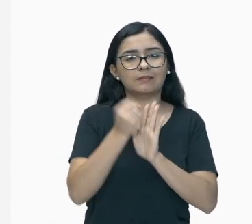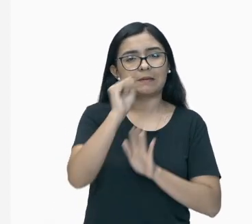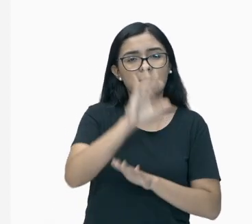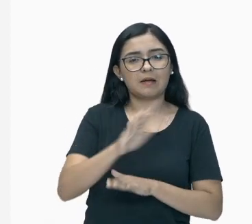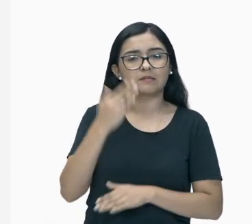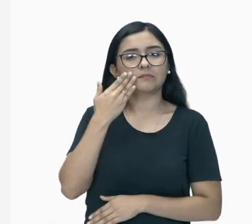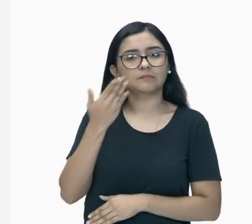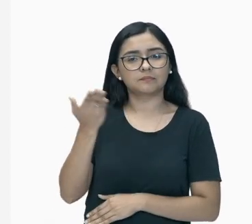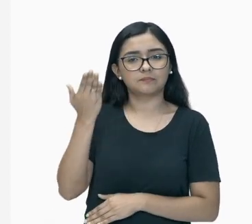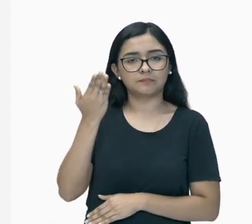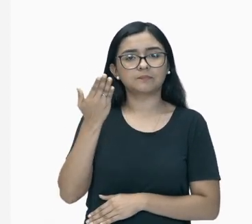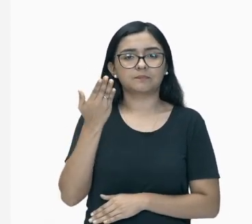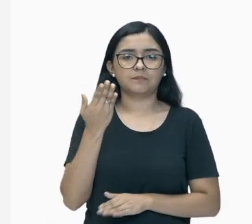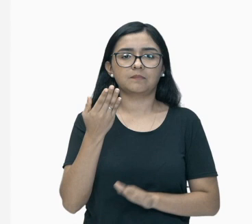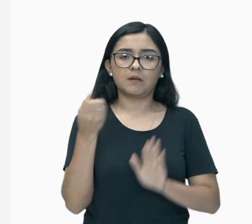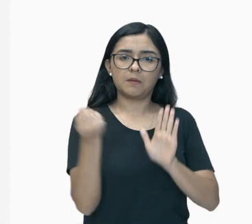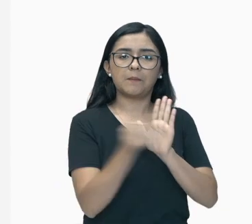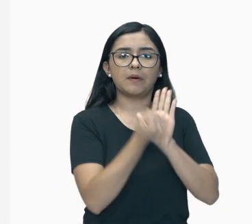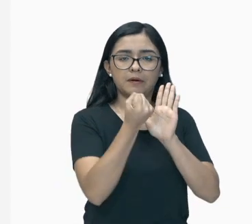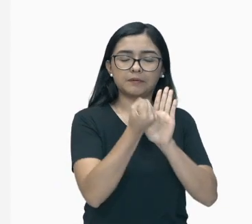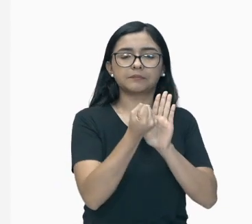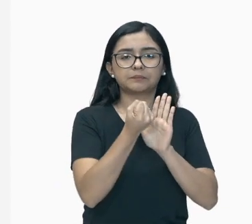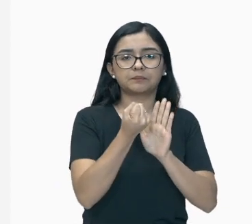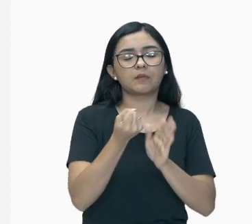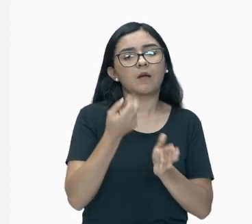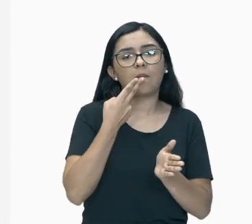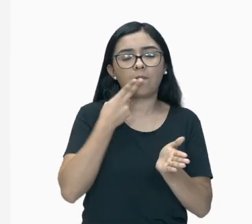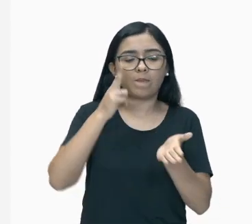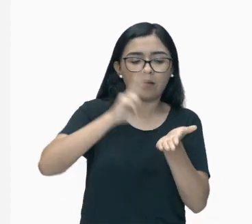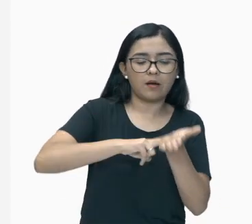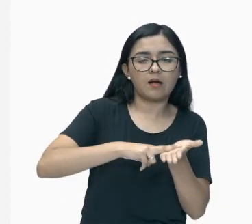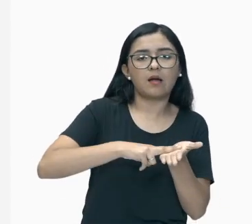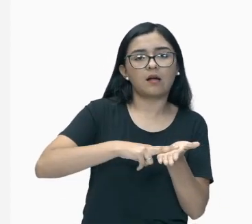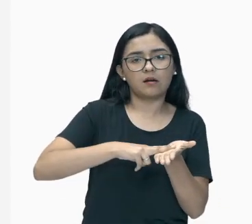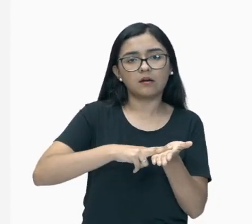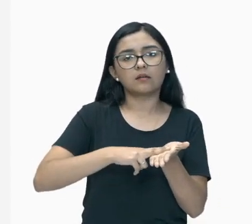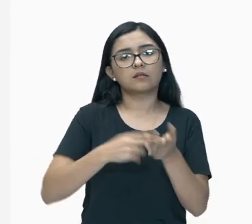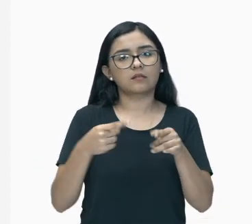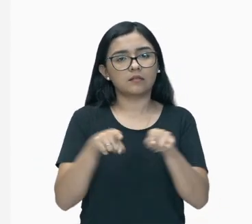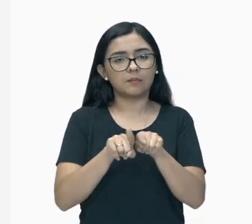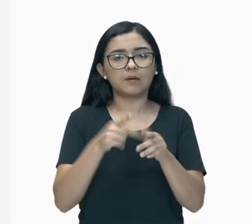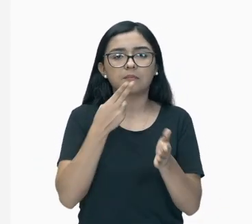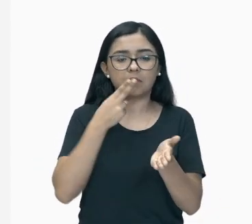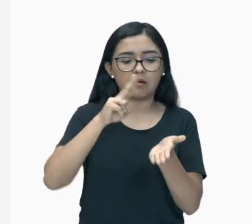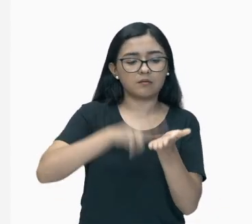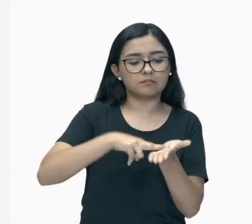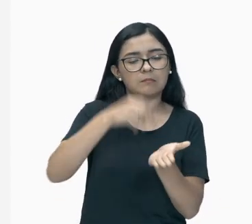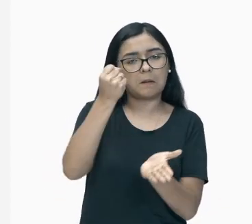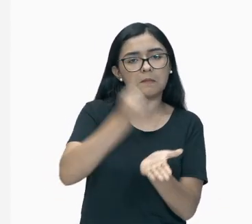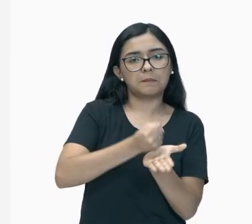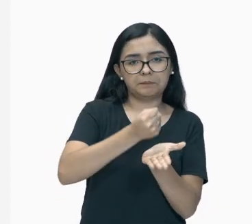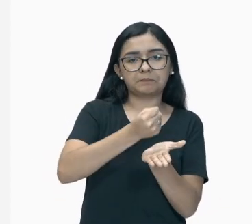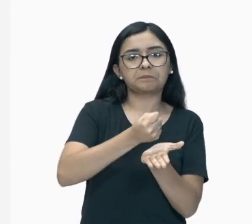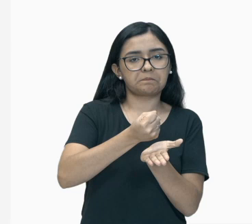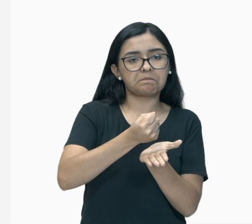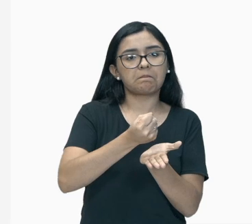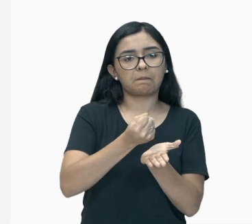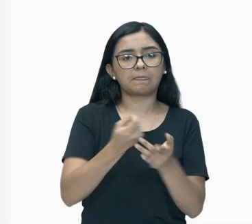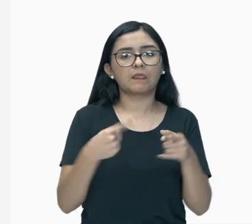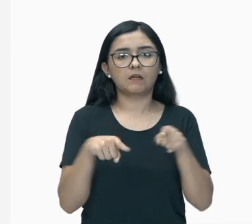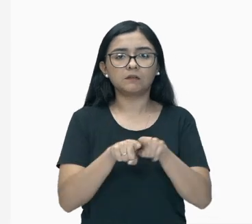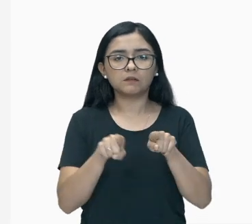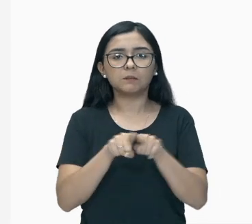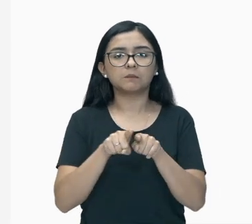ter o selo. Imagine uma carta que você vai no correio, para você mandar essa carta, ela não tem um selo. Então isso a Inglaterra